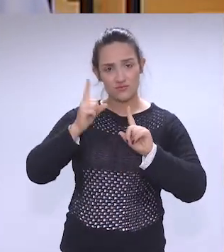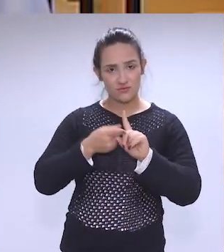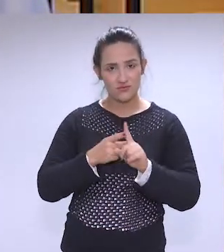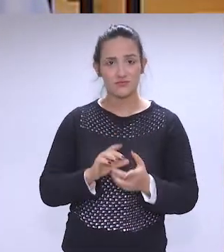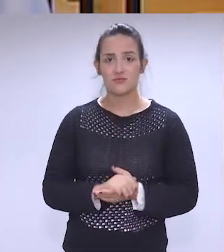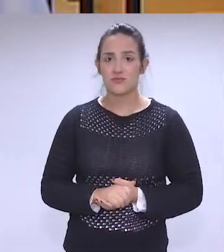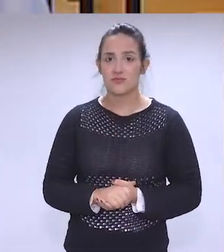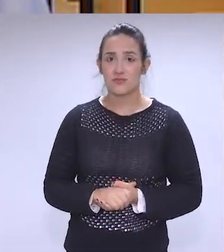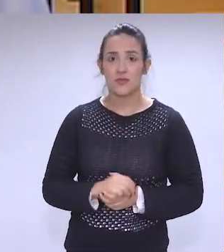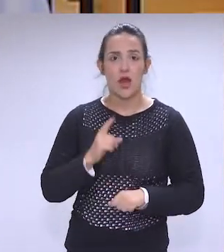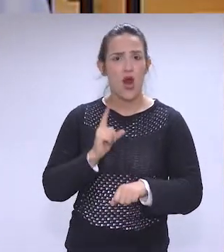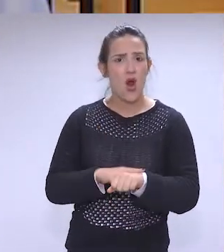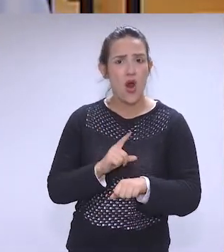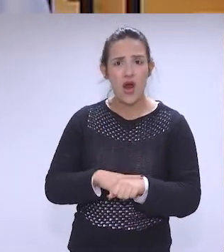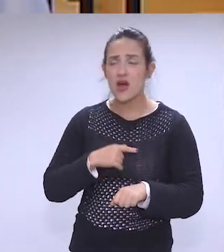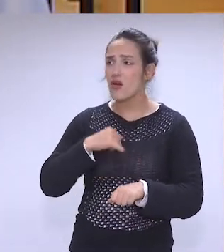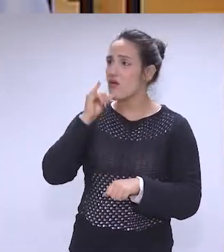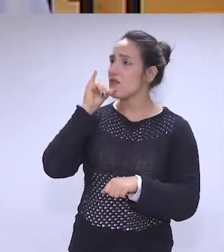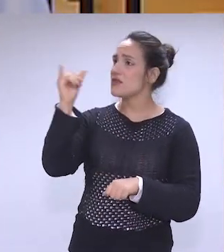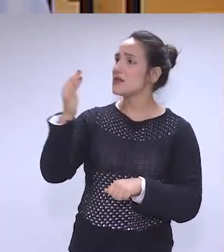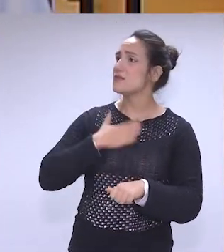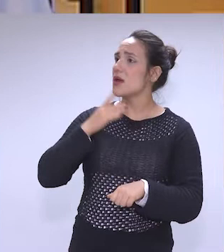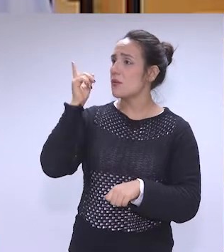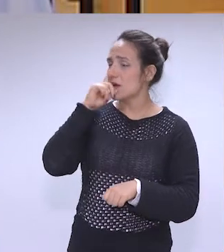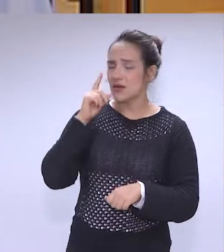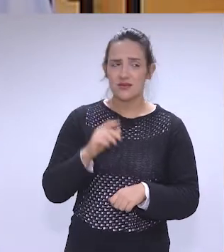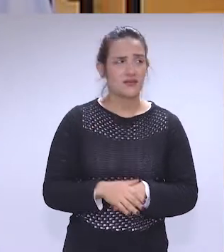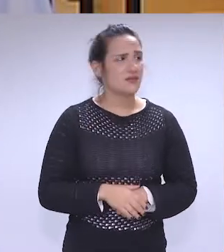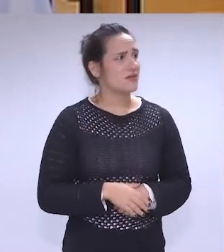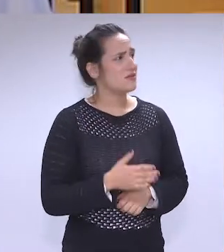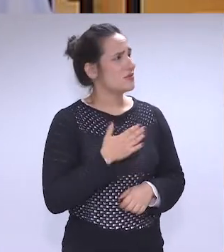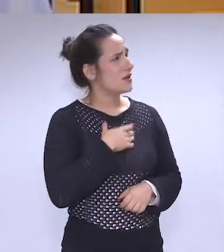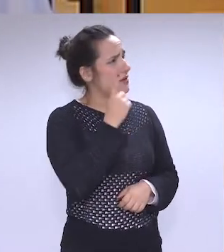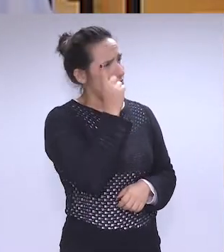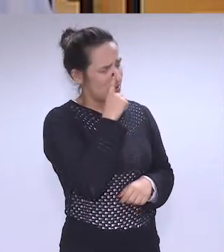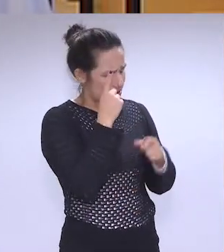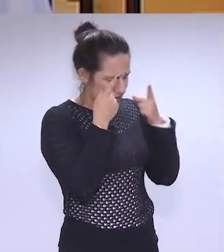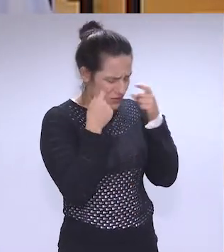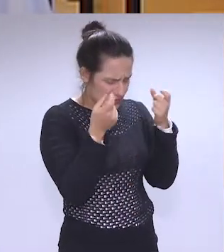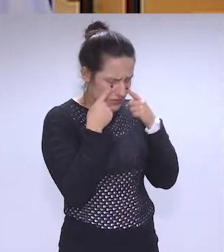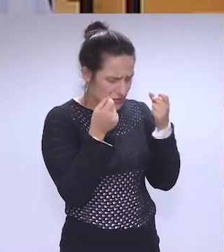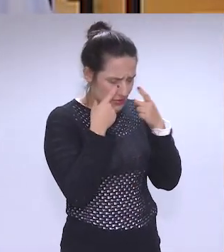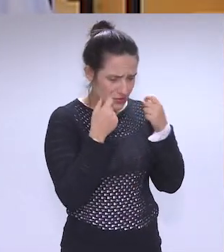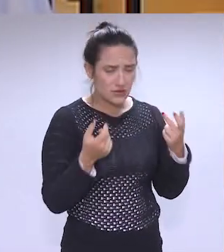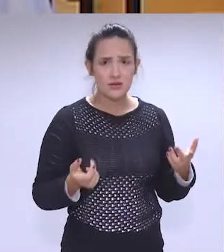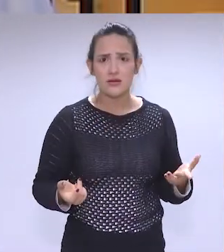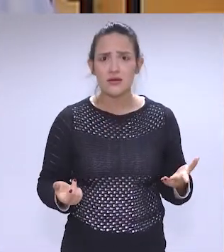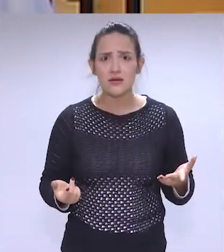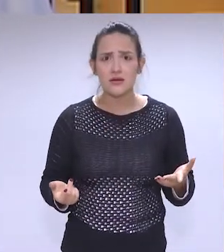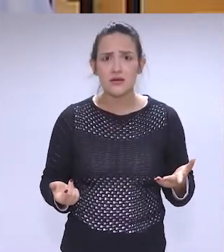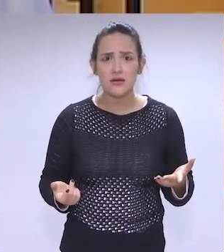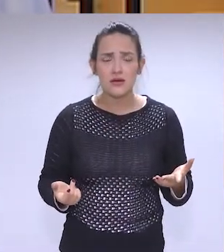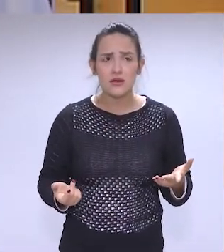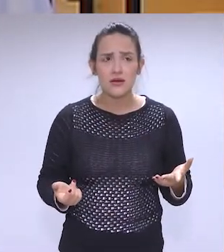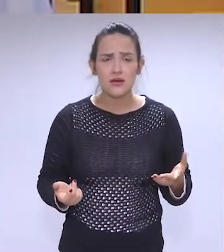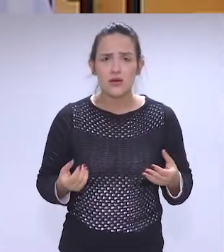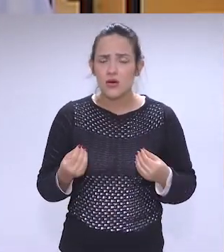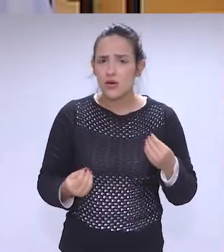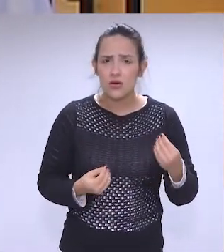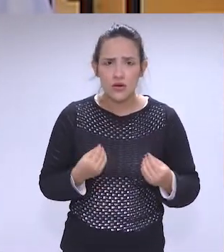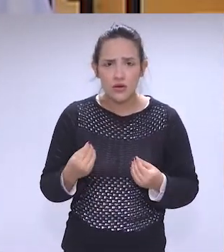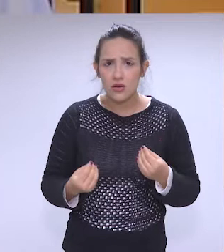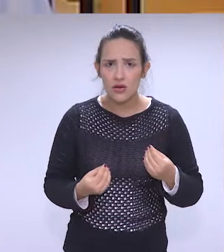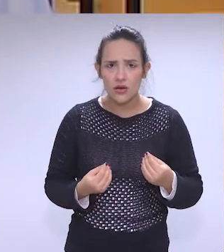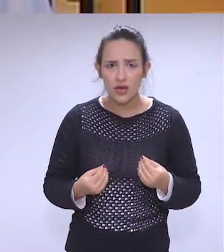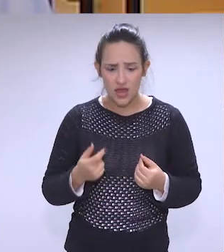foi aquele baque de mãe, né? Que eu sou muito amiga da minha mãe e ela grávida também, ela olhou para ele e falou: doutor, eu vou